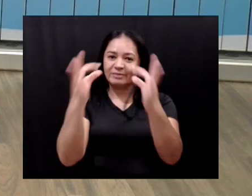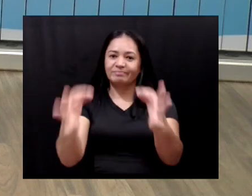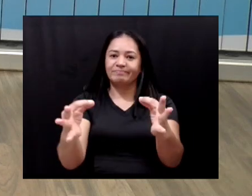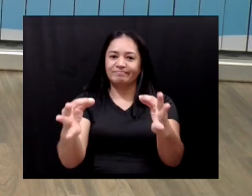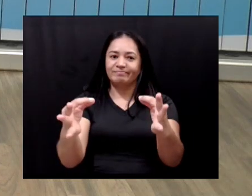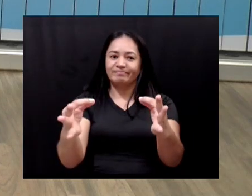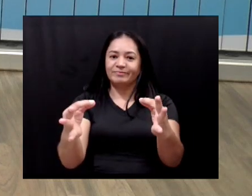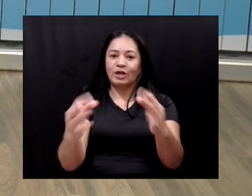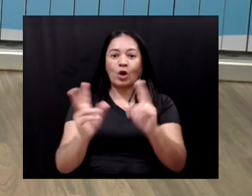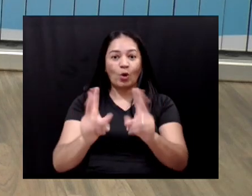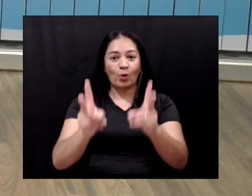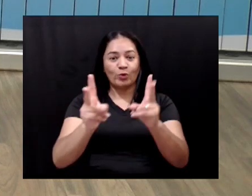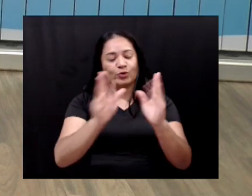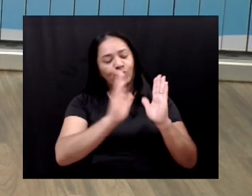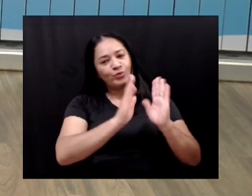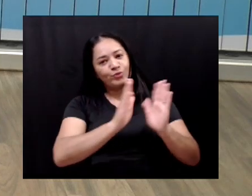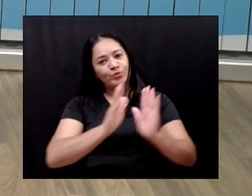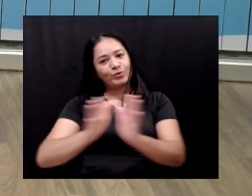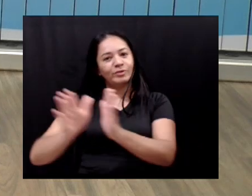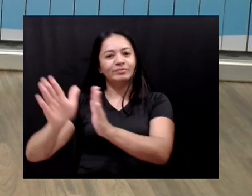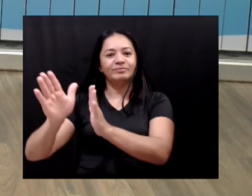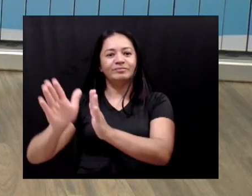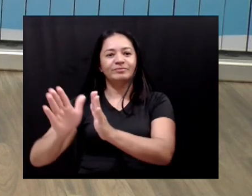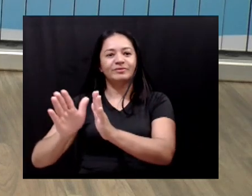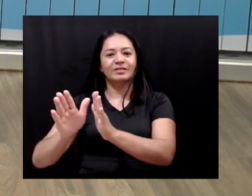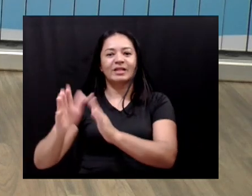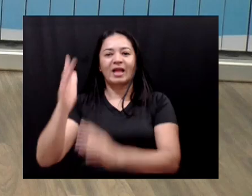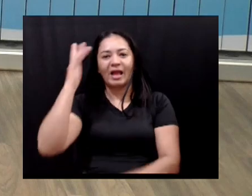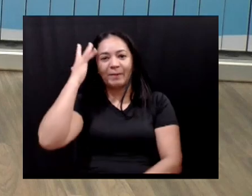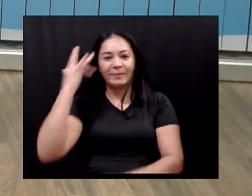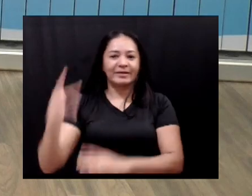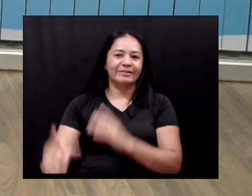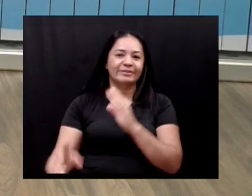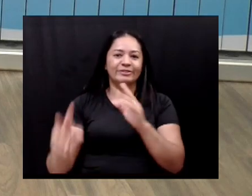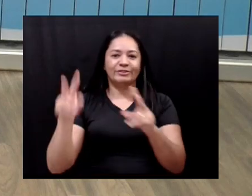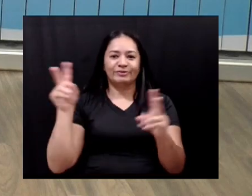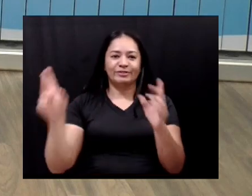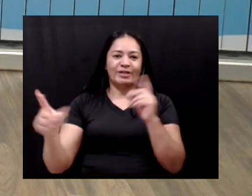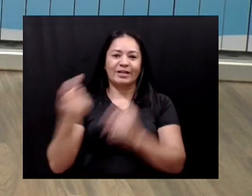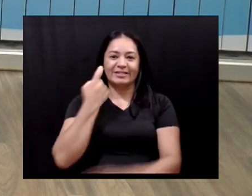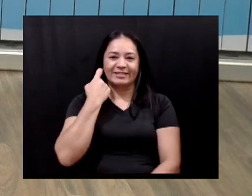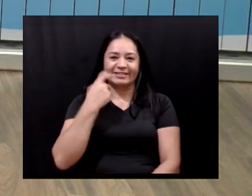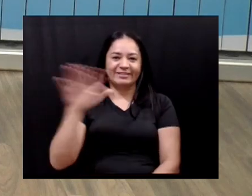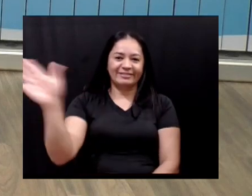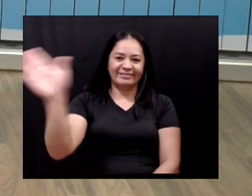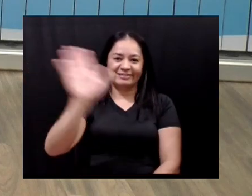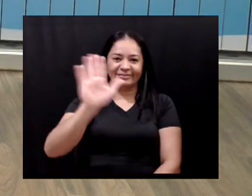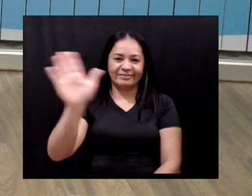nossa programação e nos vemos amanhã na sexta-feira. Até lá. Tchau, tchau.